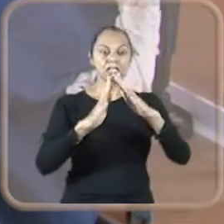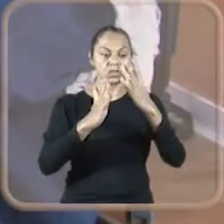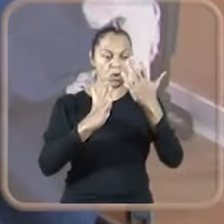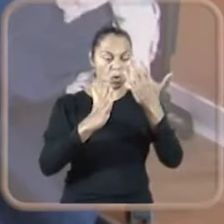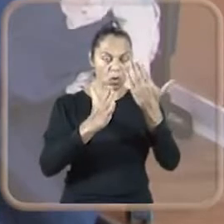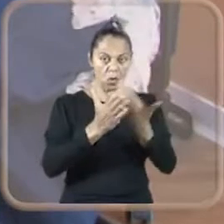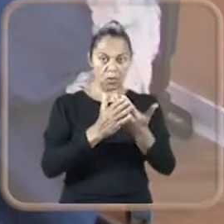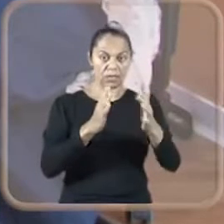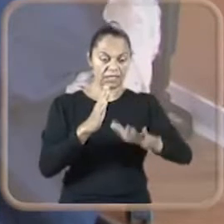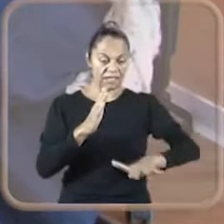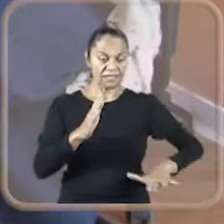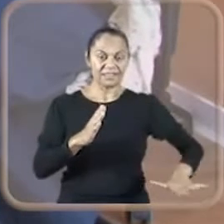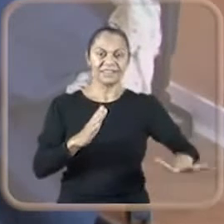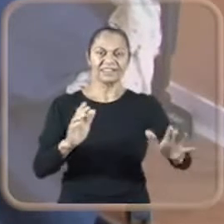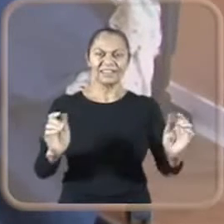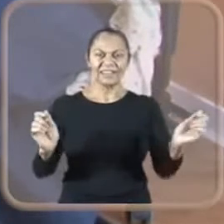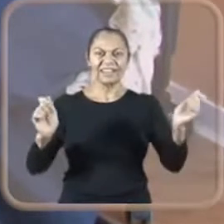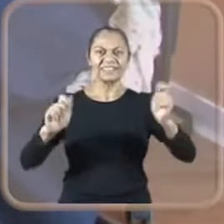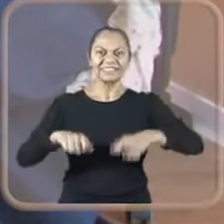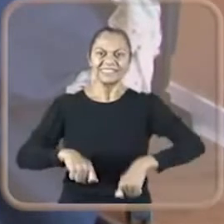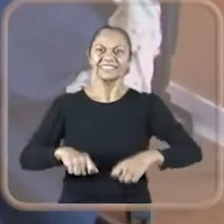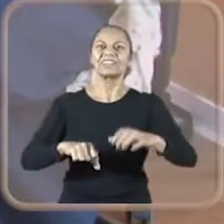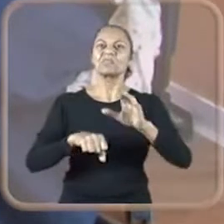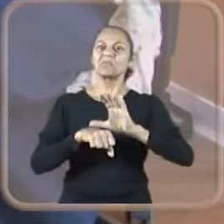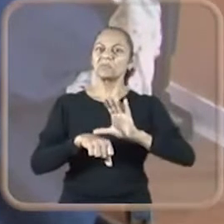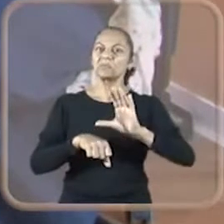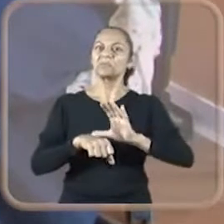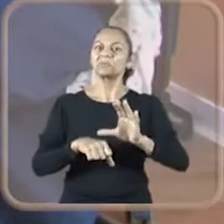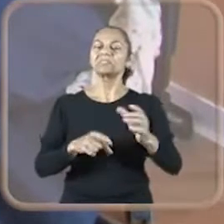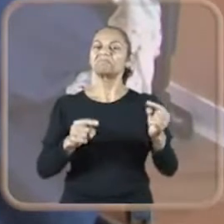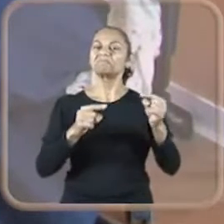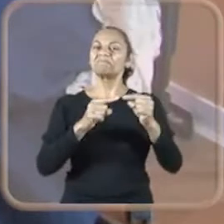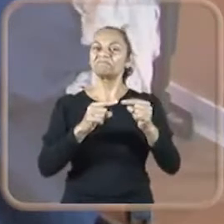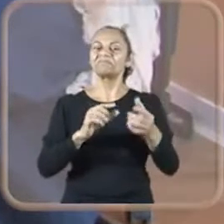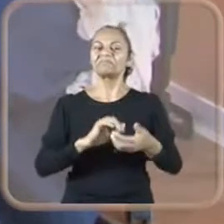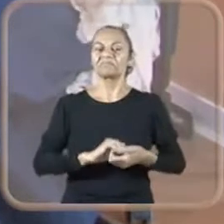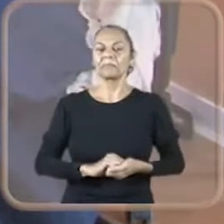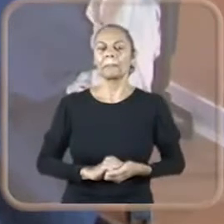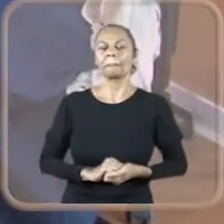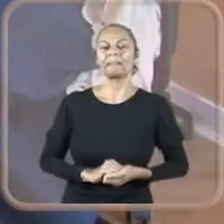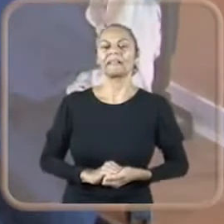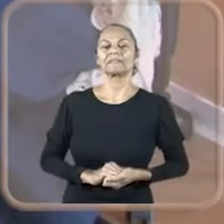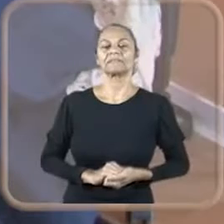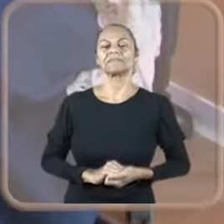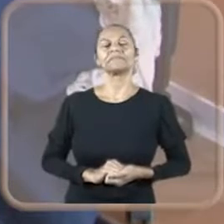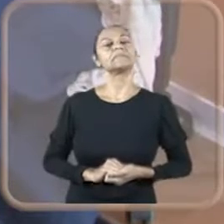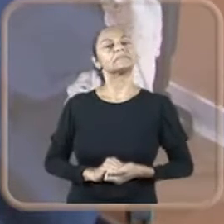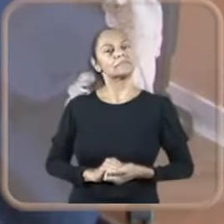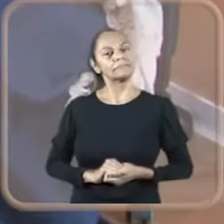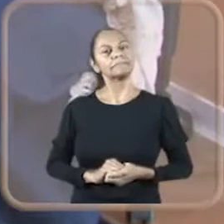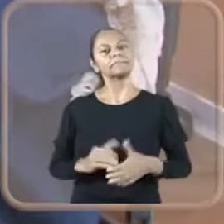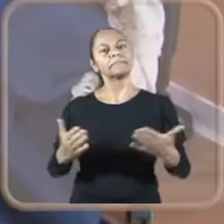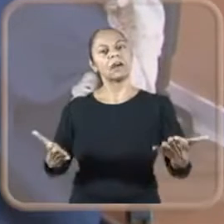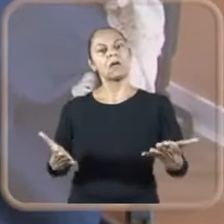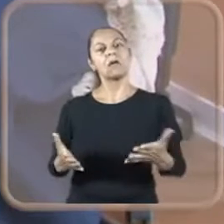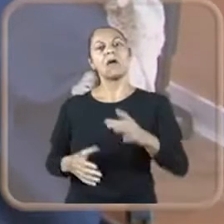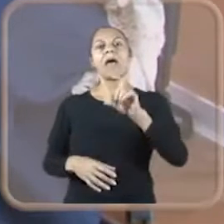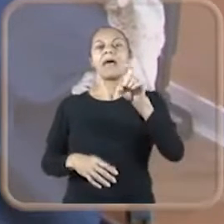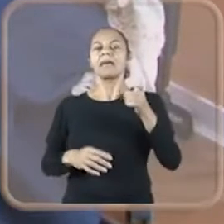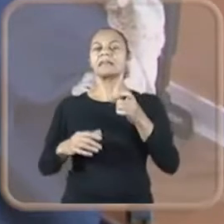capacitação. E se me permitem, eu acho que é uma questão de ser justa, né, que é para o que a população me pagou ao longo de 31 anos.